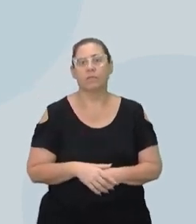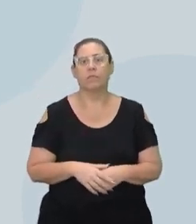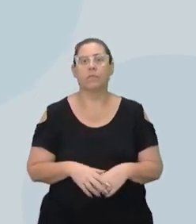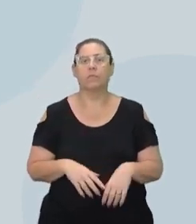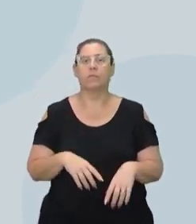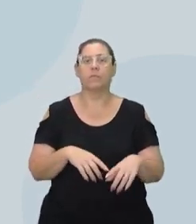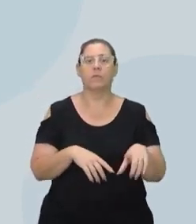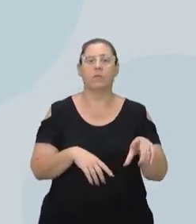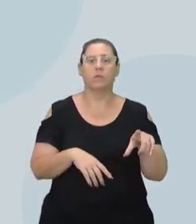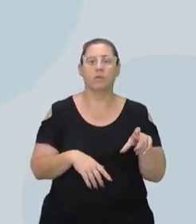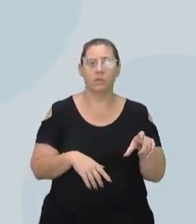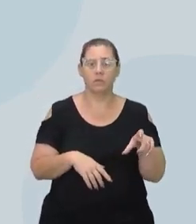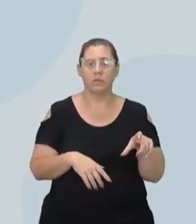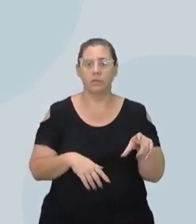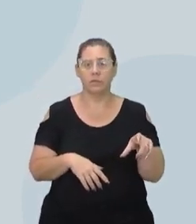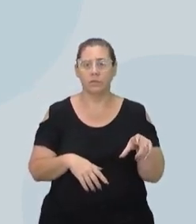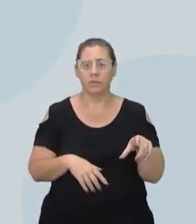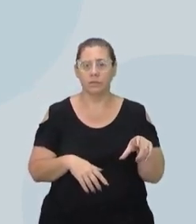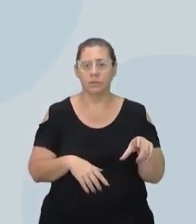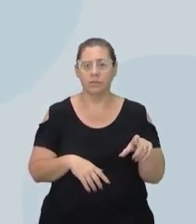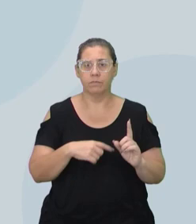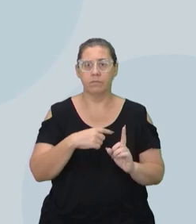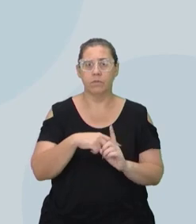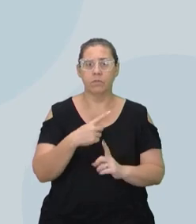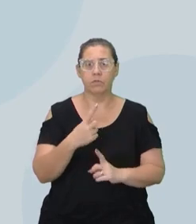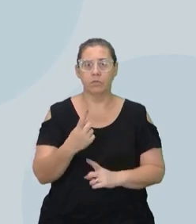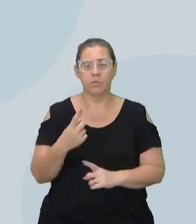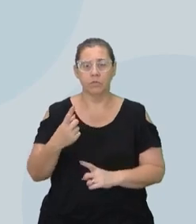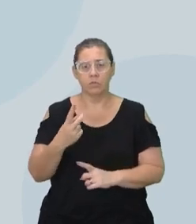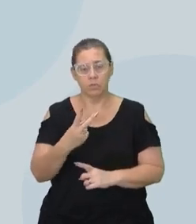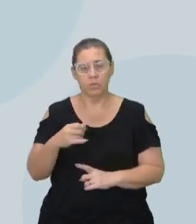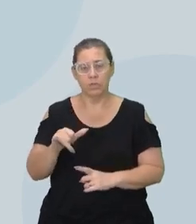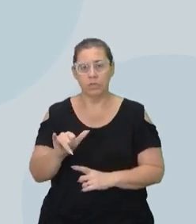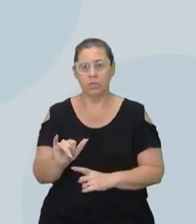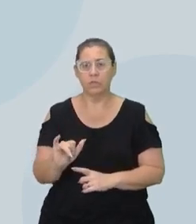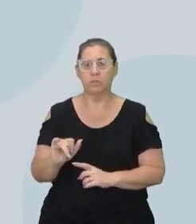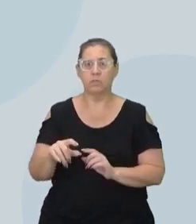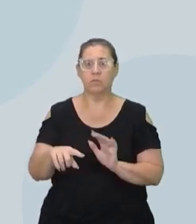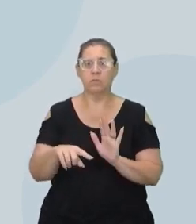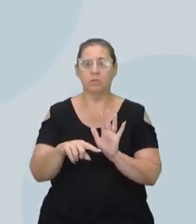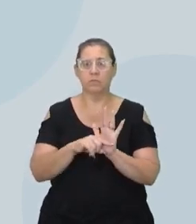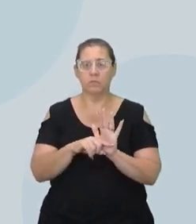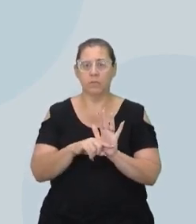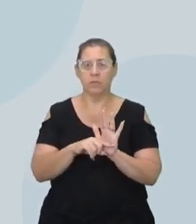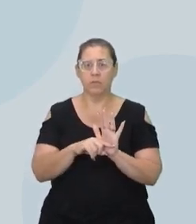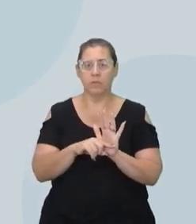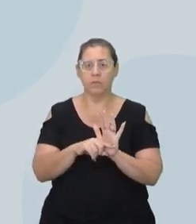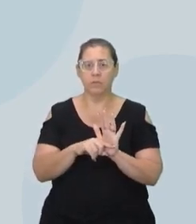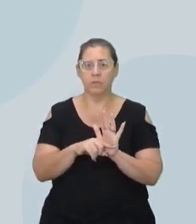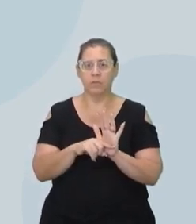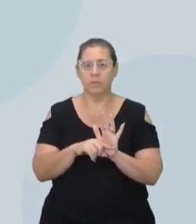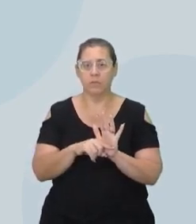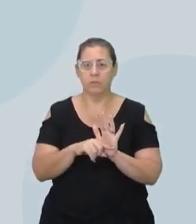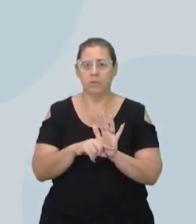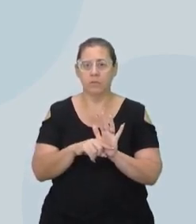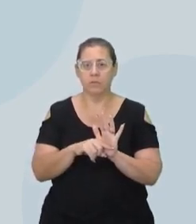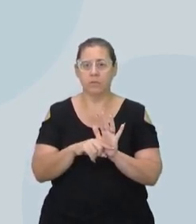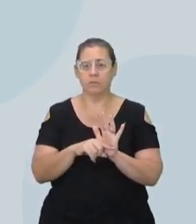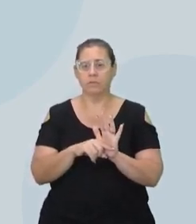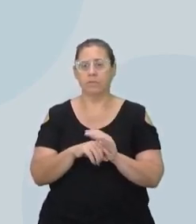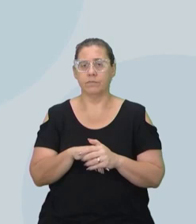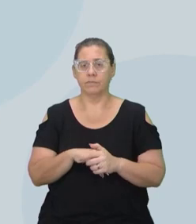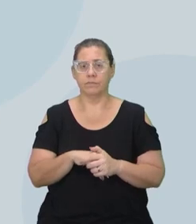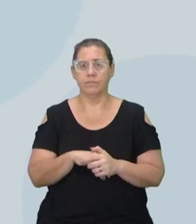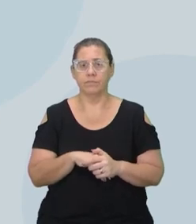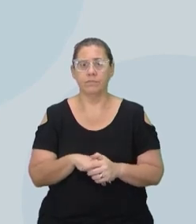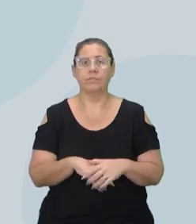X com esse 1 aqui, ó. X mais 2y, né? Eu tô aqui, ó. Nesta última que eu resolvi. Então, eu